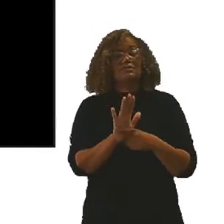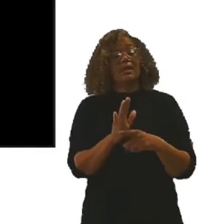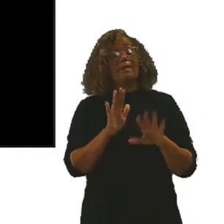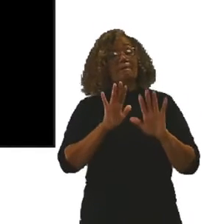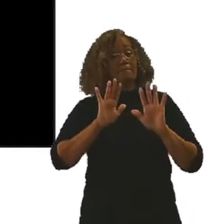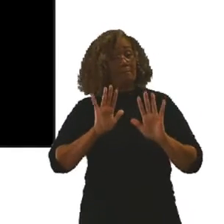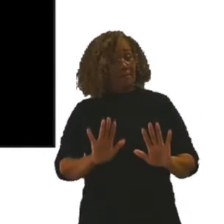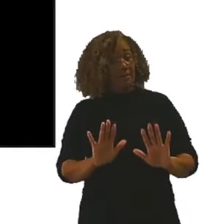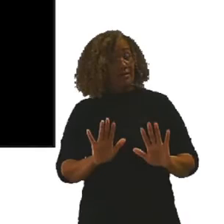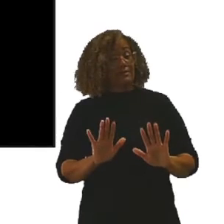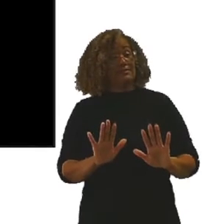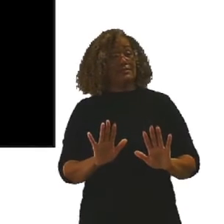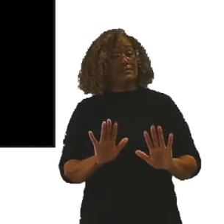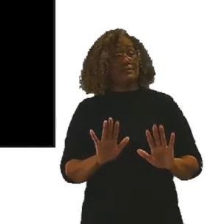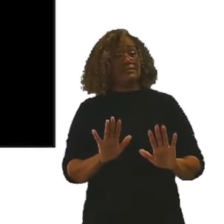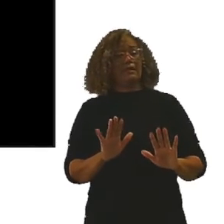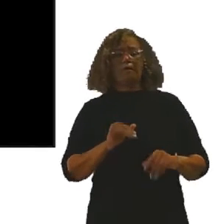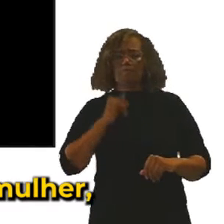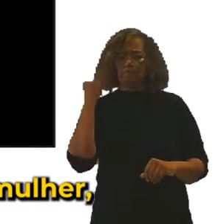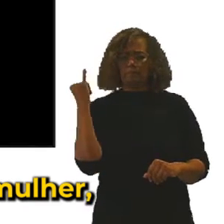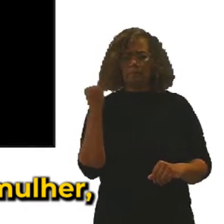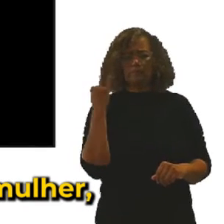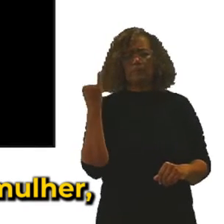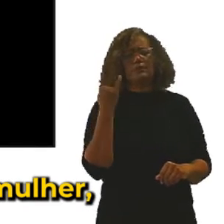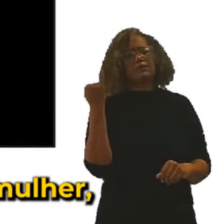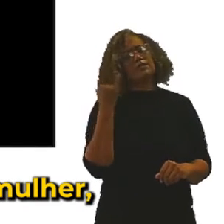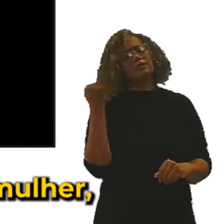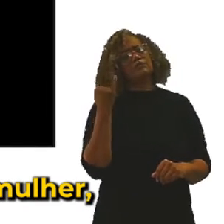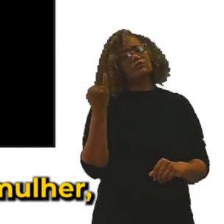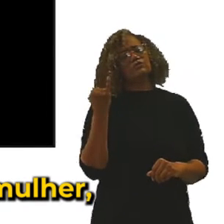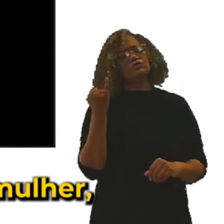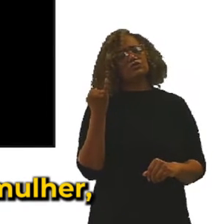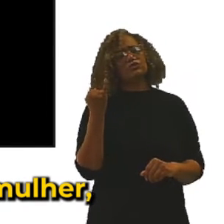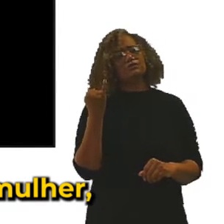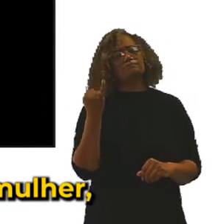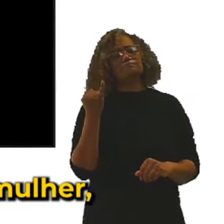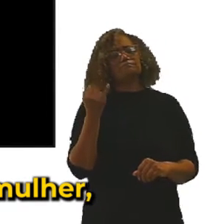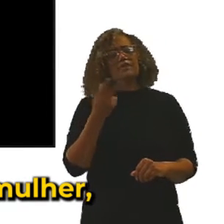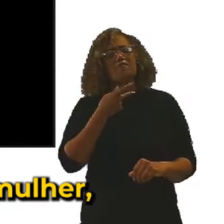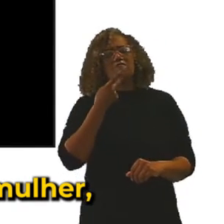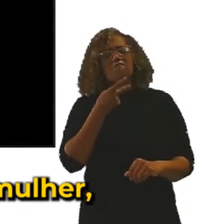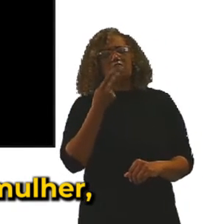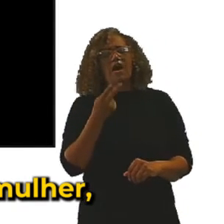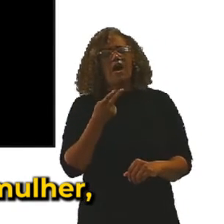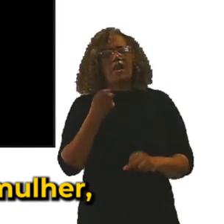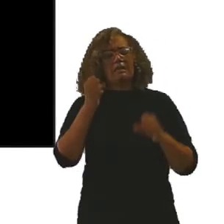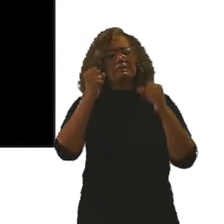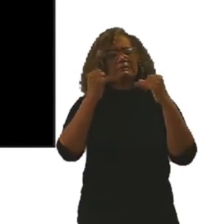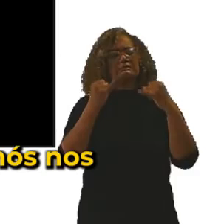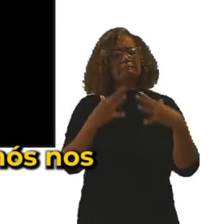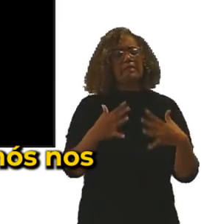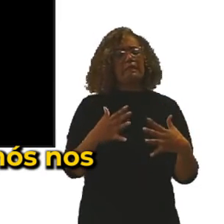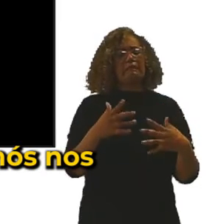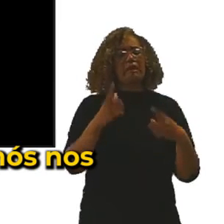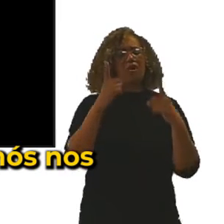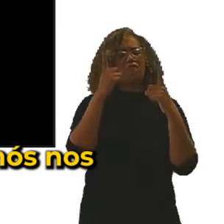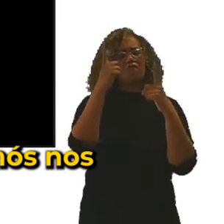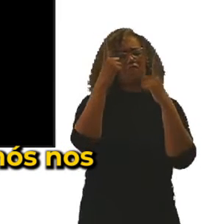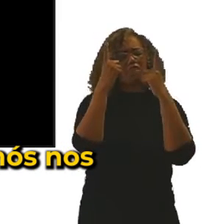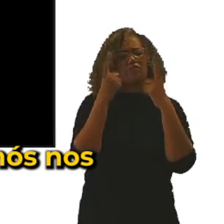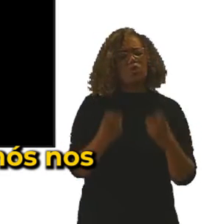Bom, é muito importante, quando a gente fala de violência contra a mulher,